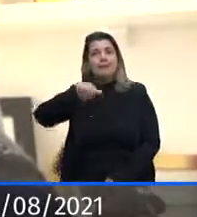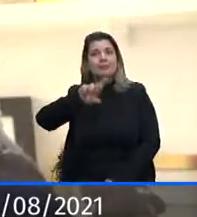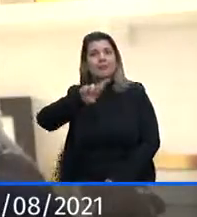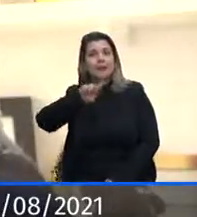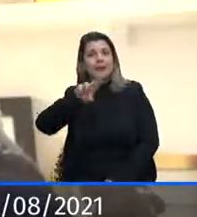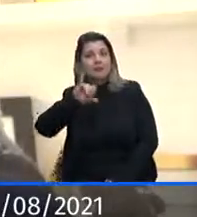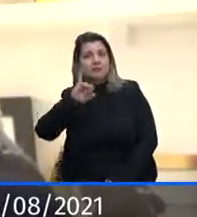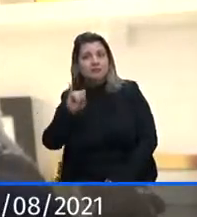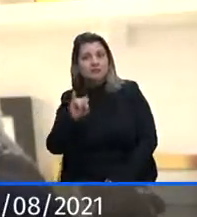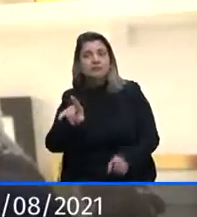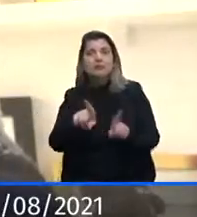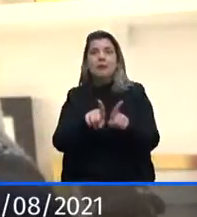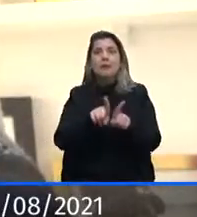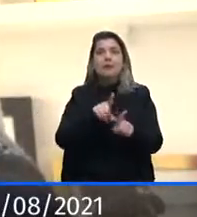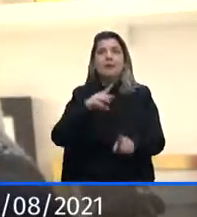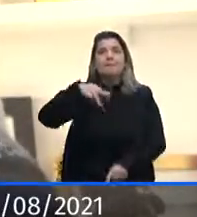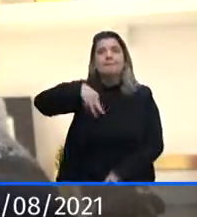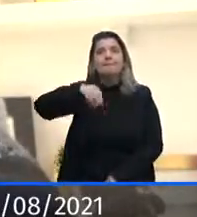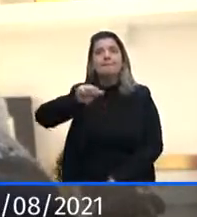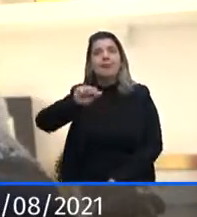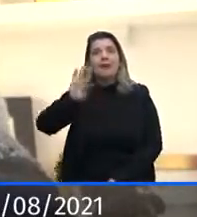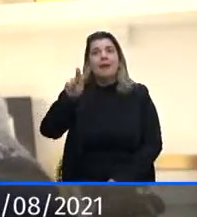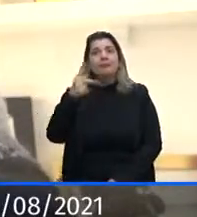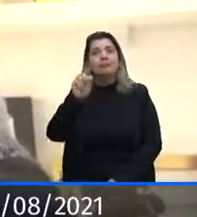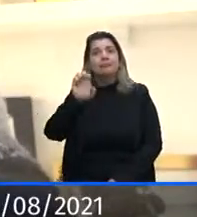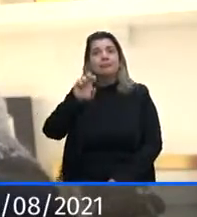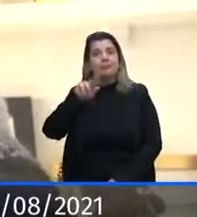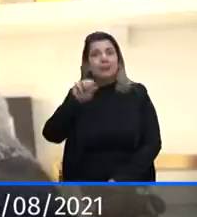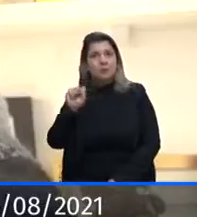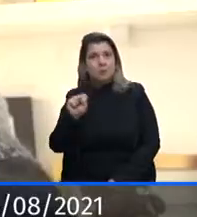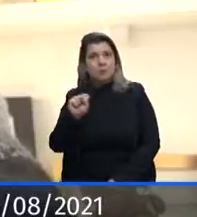Na grade, comunica a Anelise que eu sou